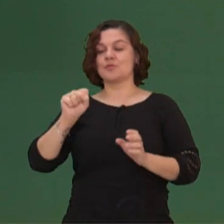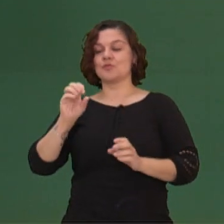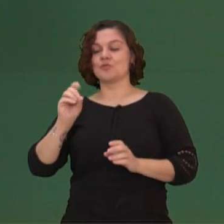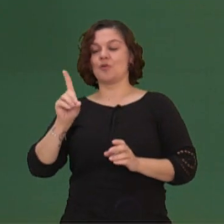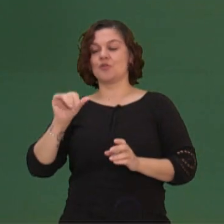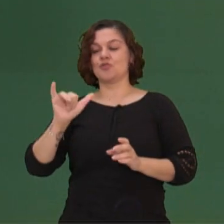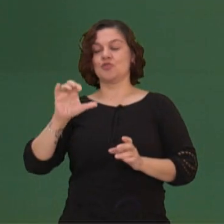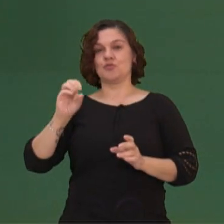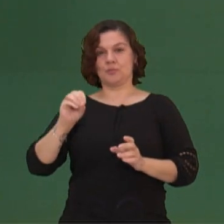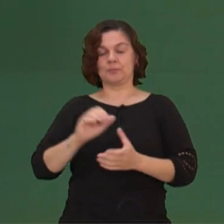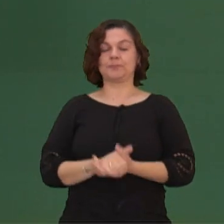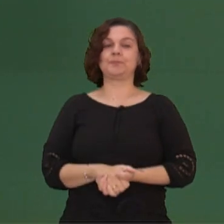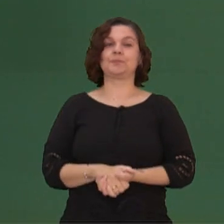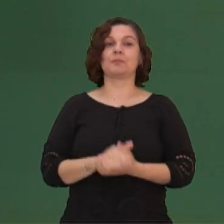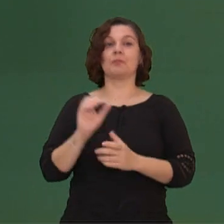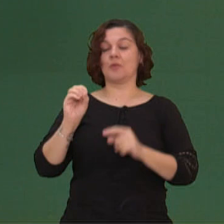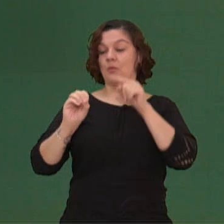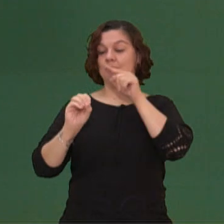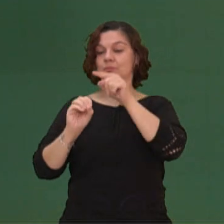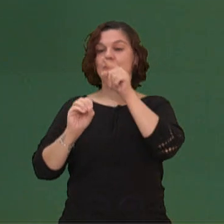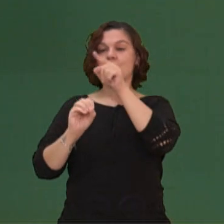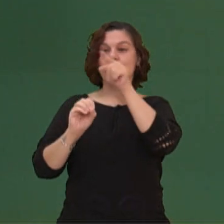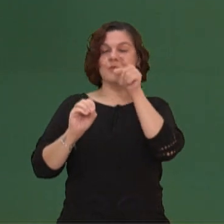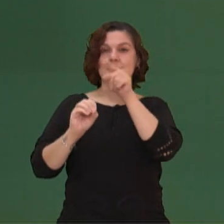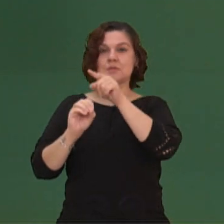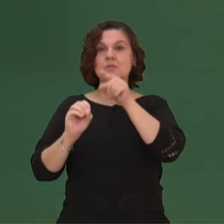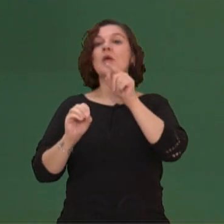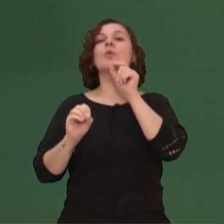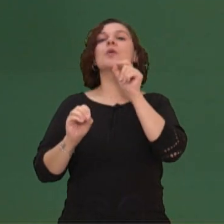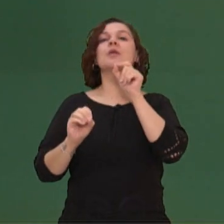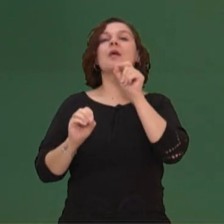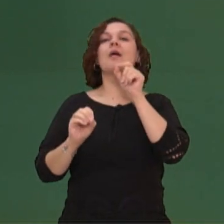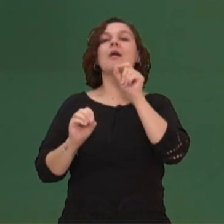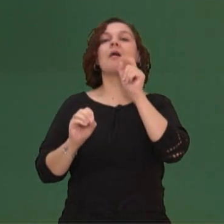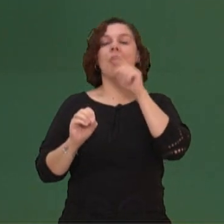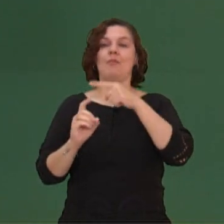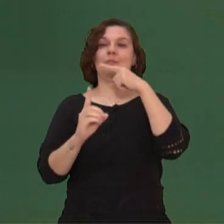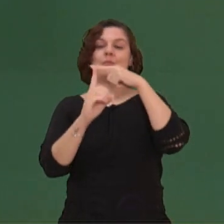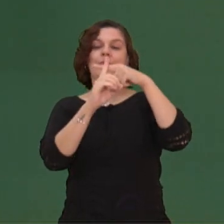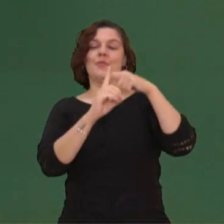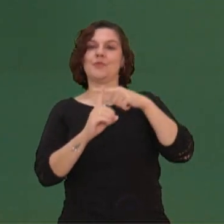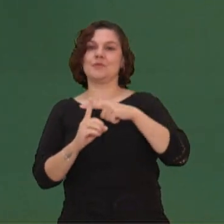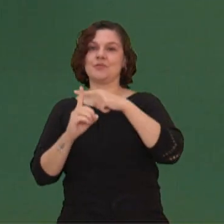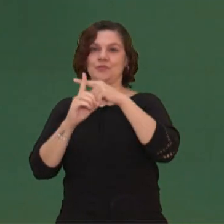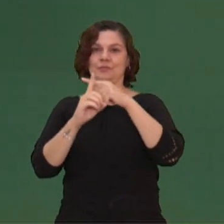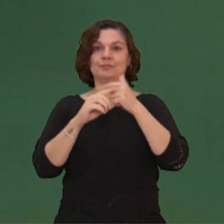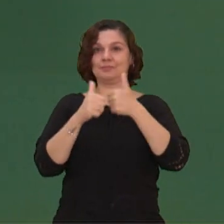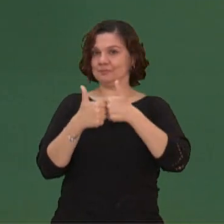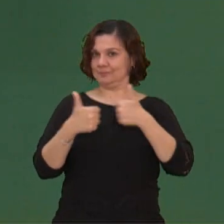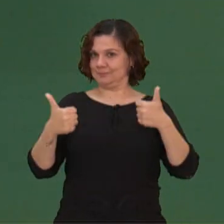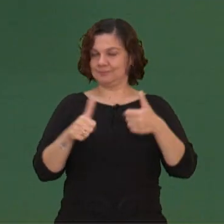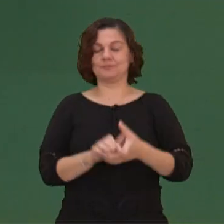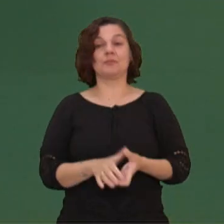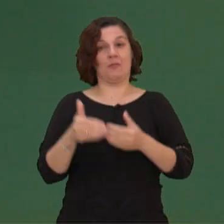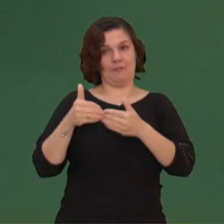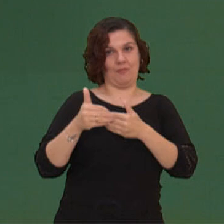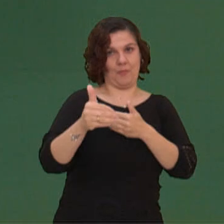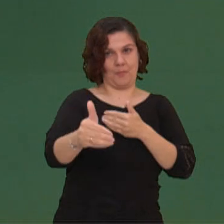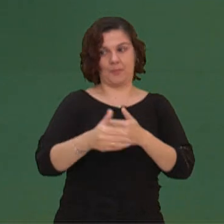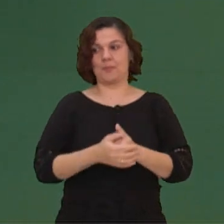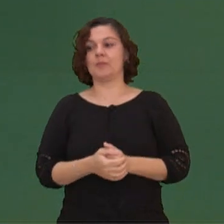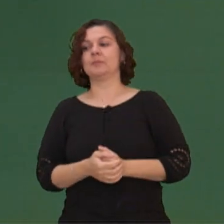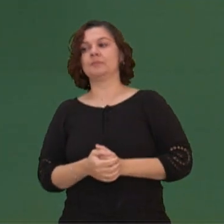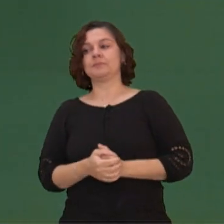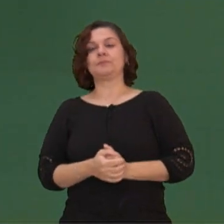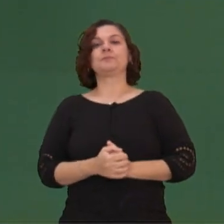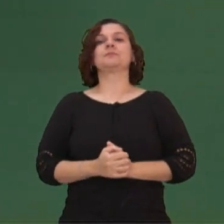Z, que é o número atômico, é exatamente o número de prótons, cargas positivas. Vamos seguindo, só uma